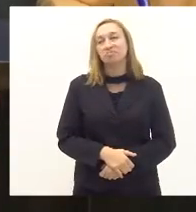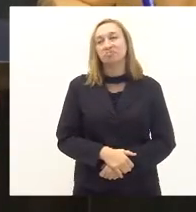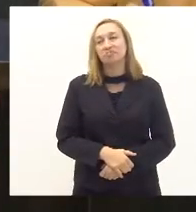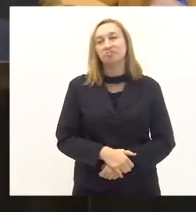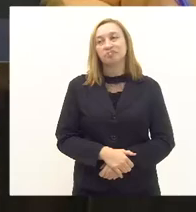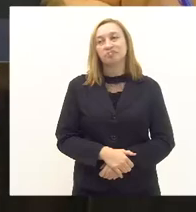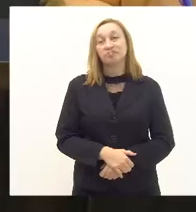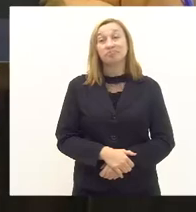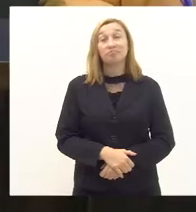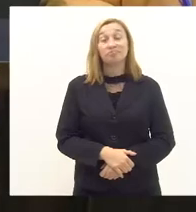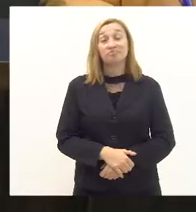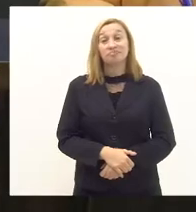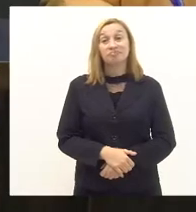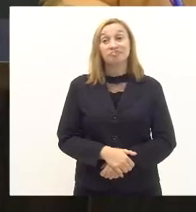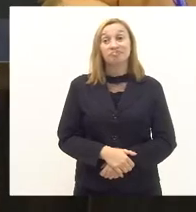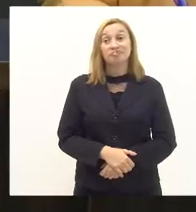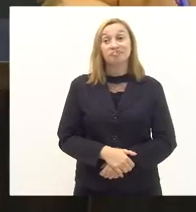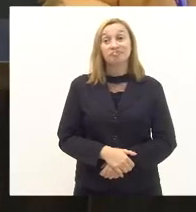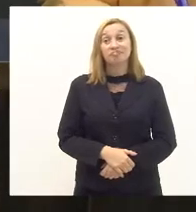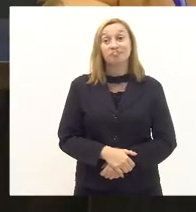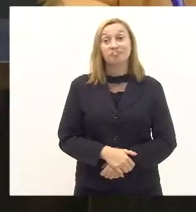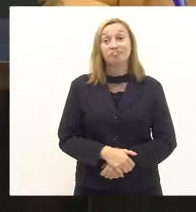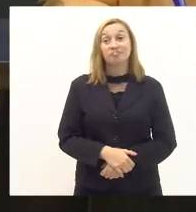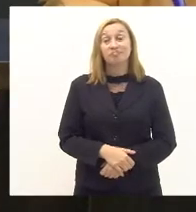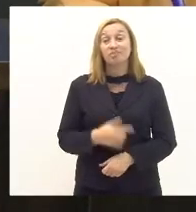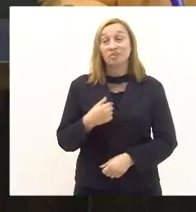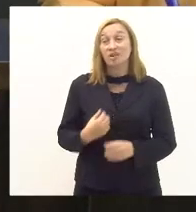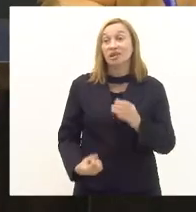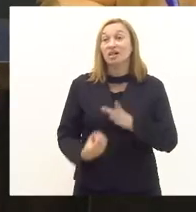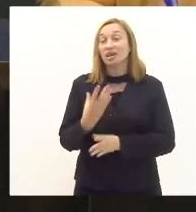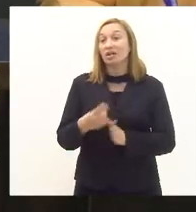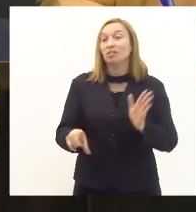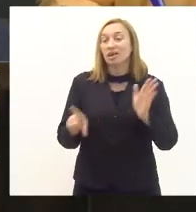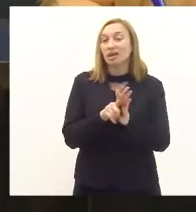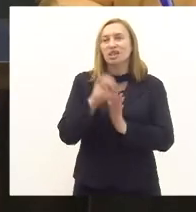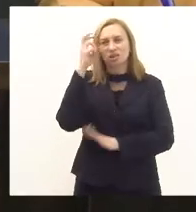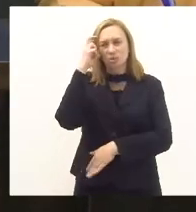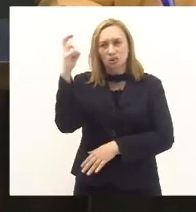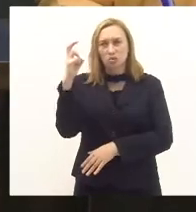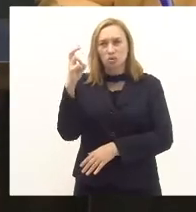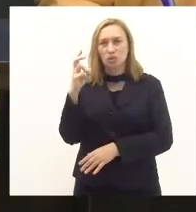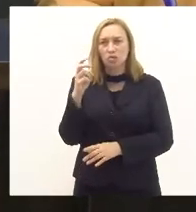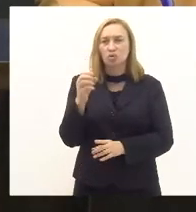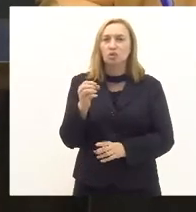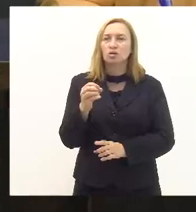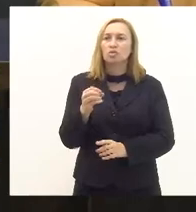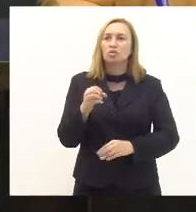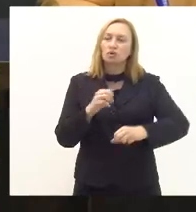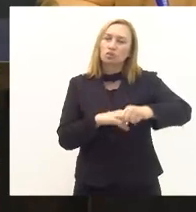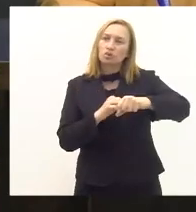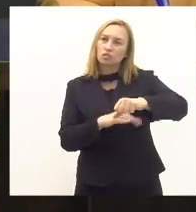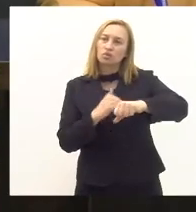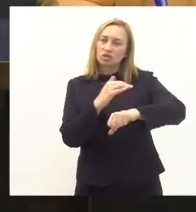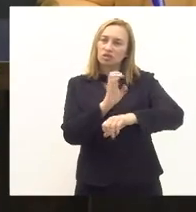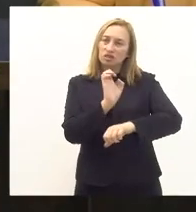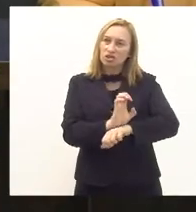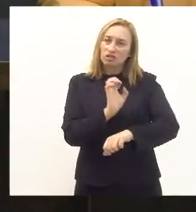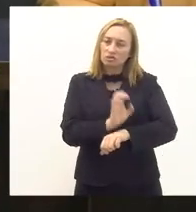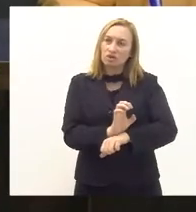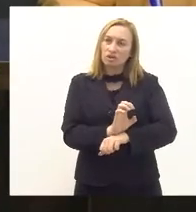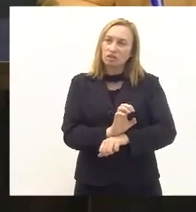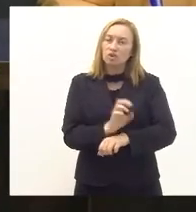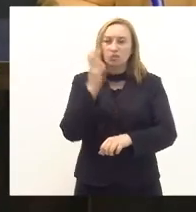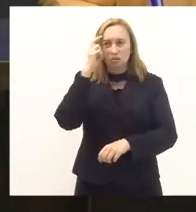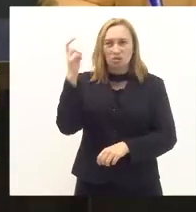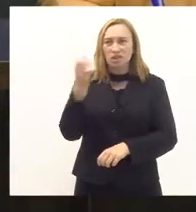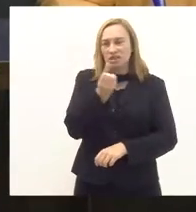possibilidade. Aliás, eu sou coautor de uma lei de cultura, do Fundo Estadual de Cultura, que determina que 60% dos